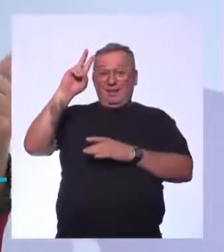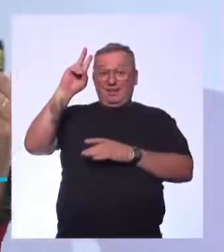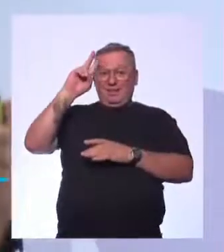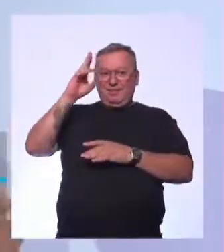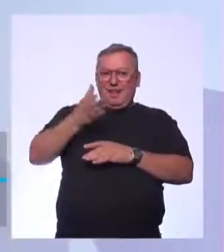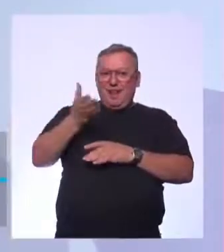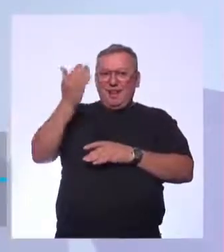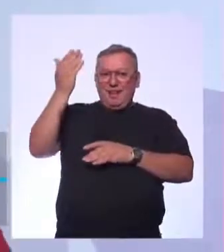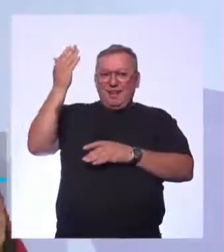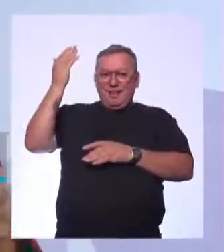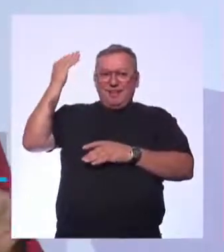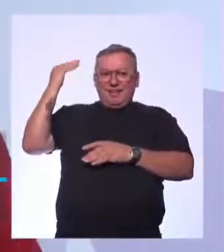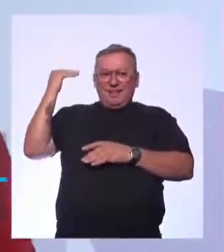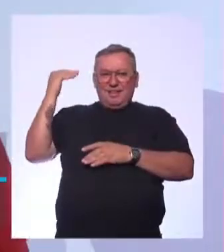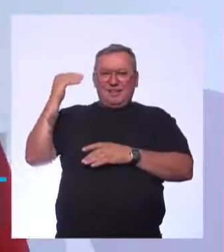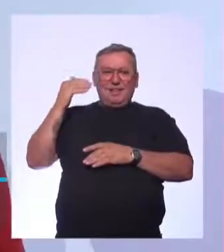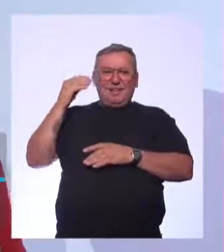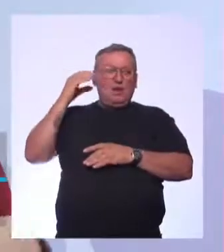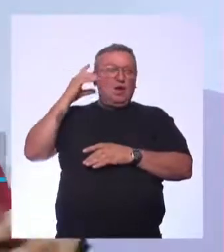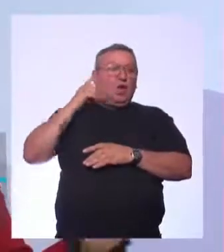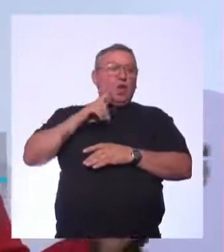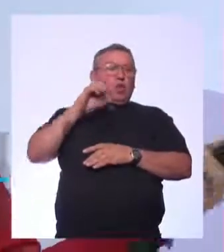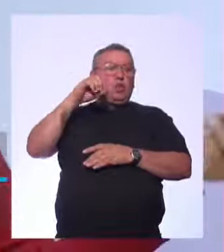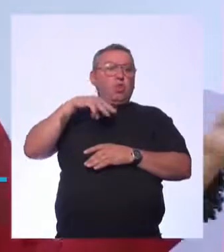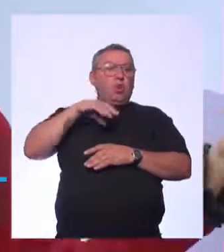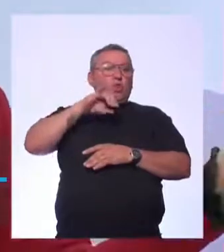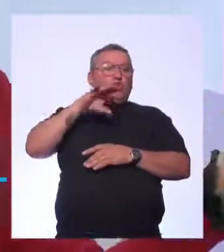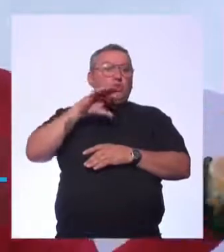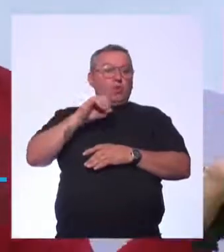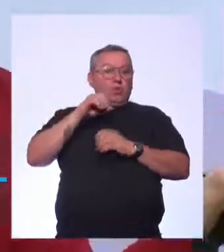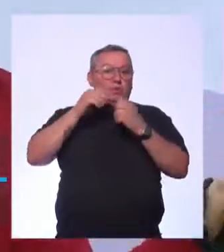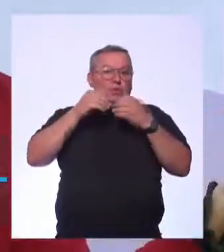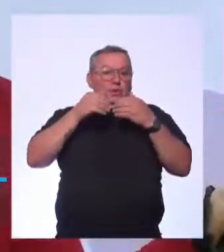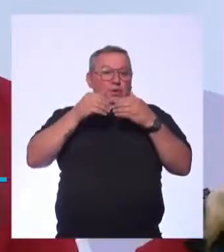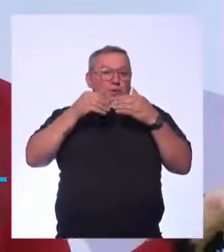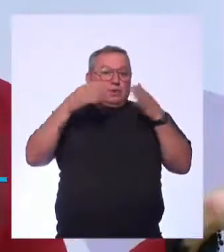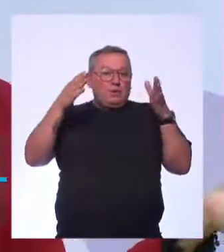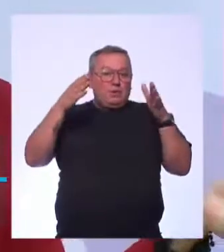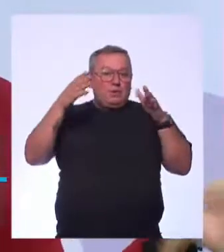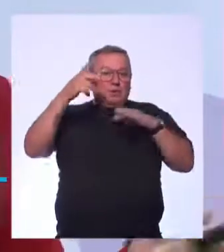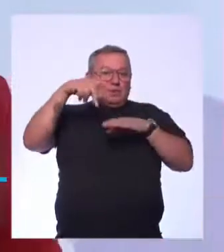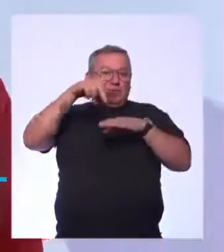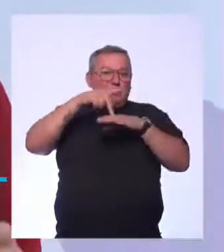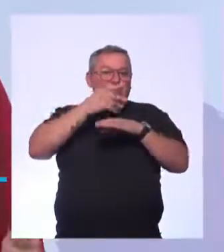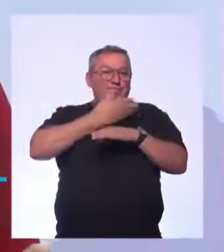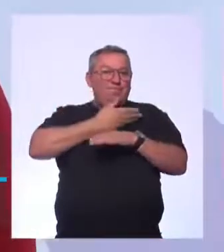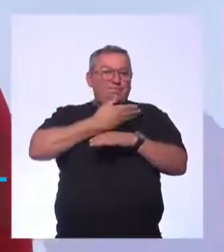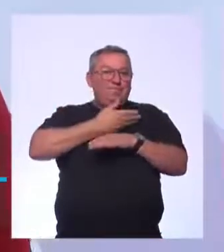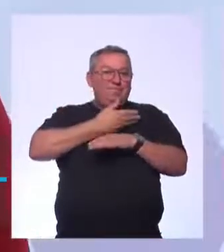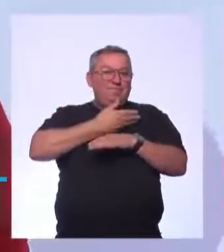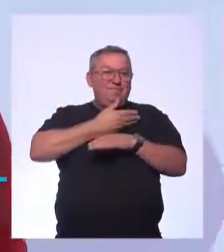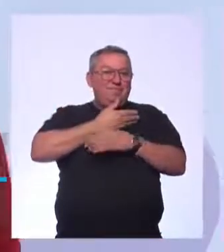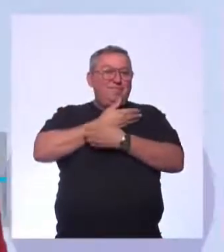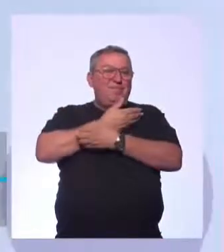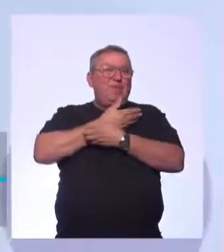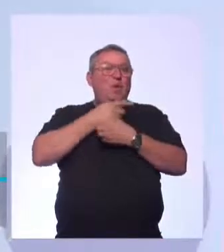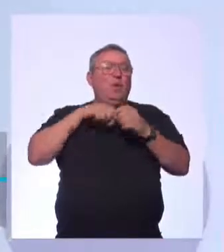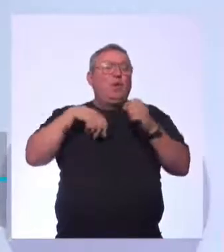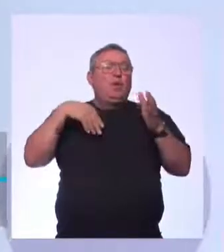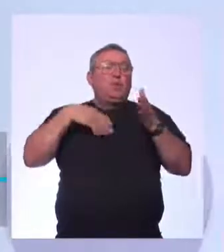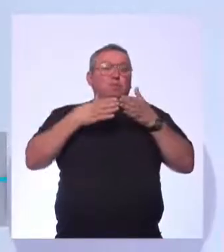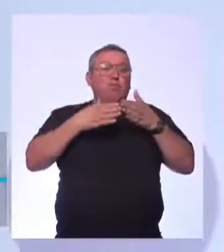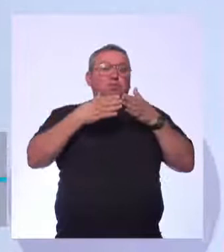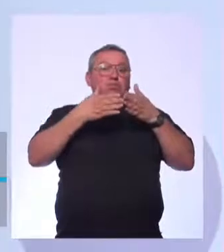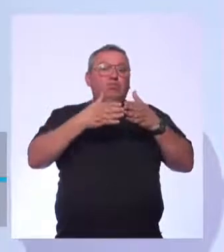no comecinho que o Dom João VI, ele abre os portos para as nações amigas? O que que é essa abertura de portos?